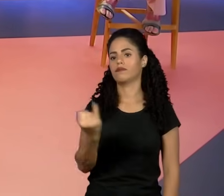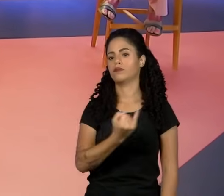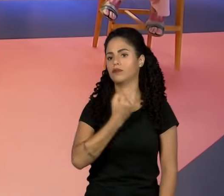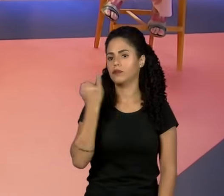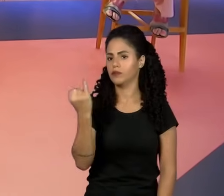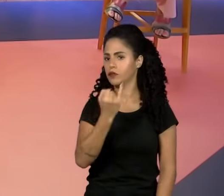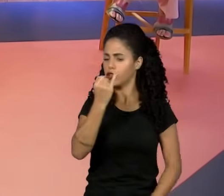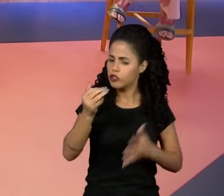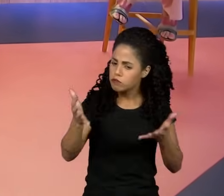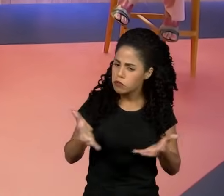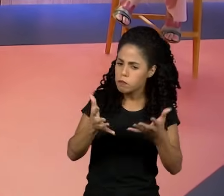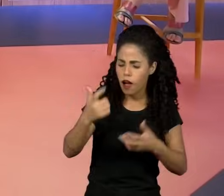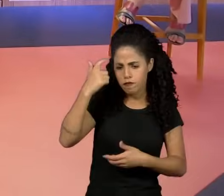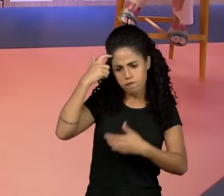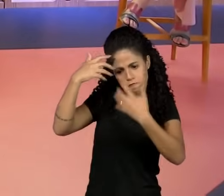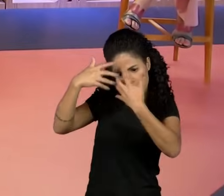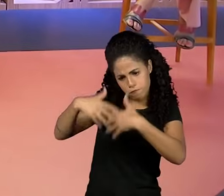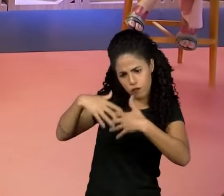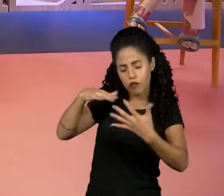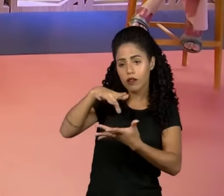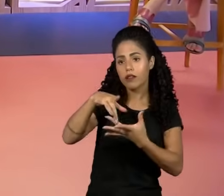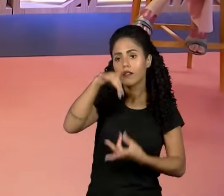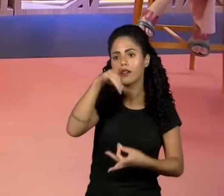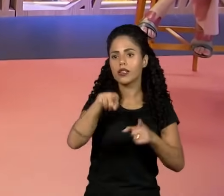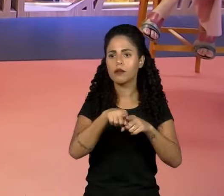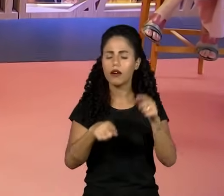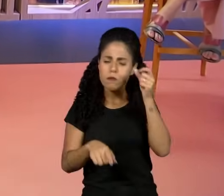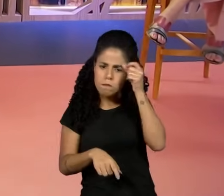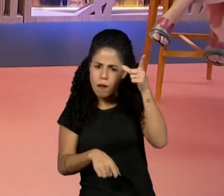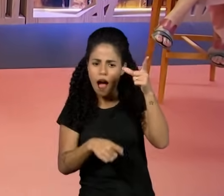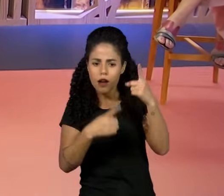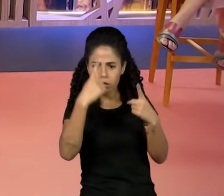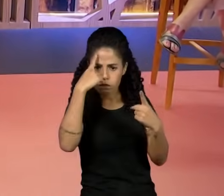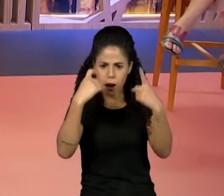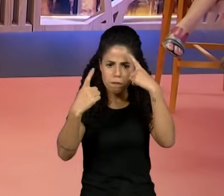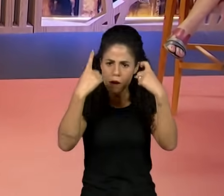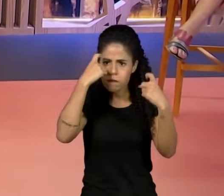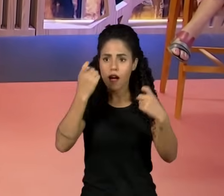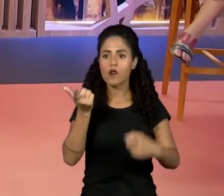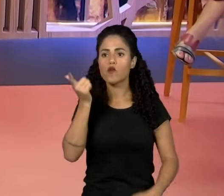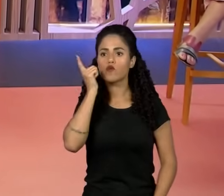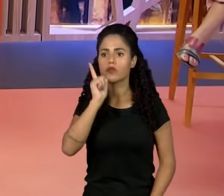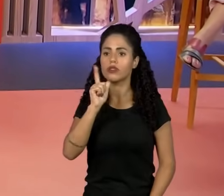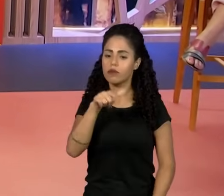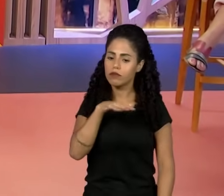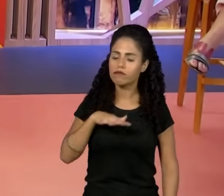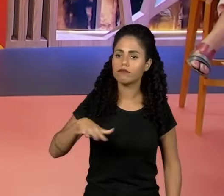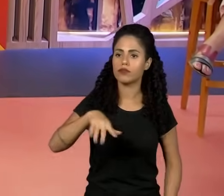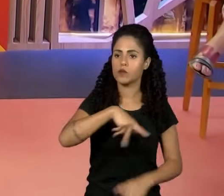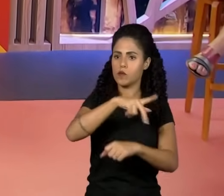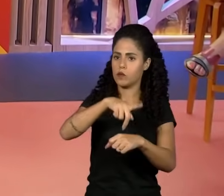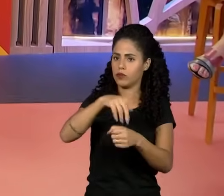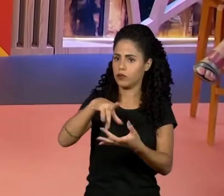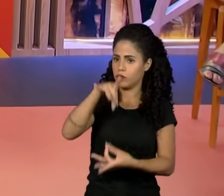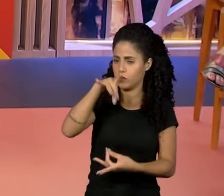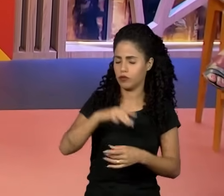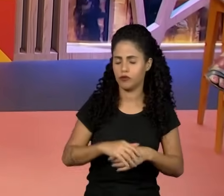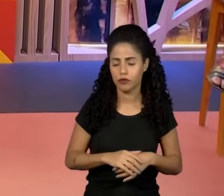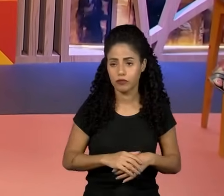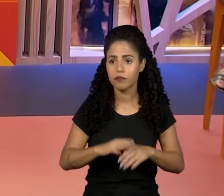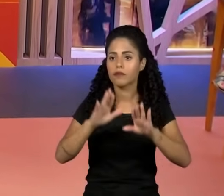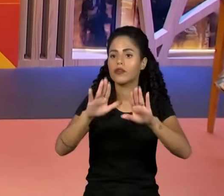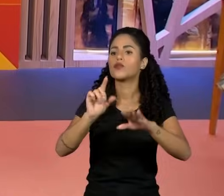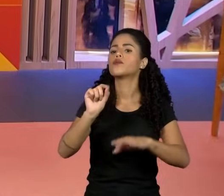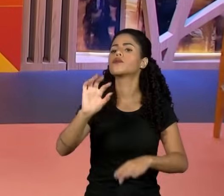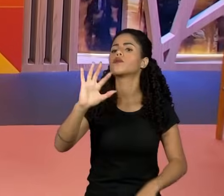fundamental para pensar a democracia e para pensar a criação de um Estado realmente democrático. O que acontece no